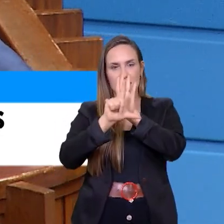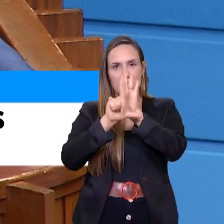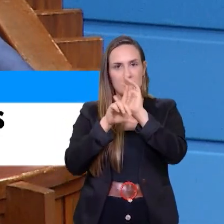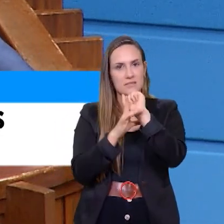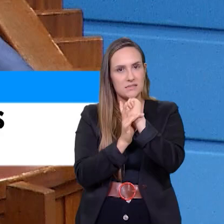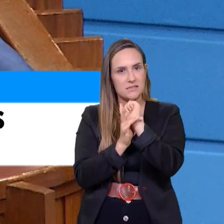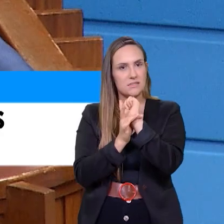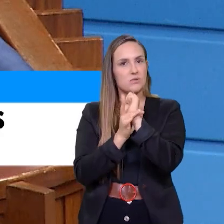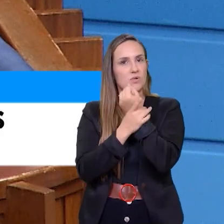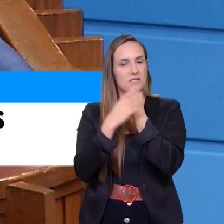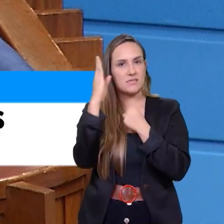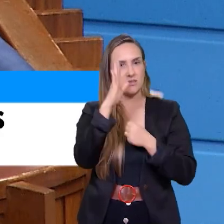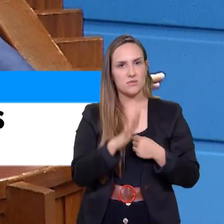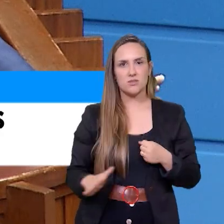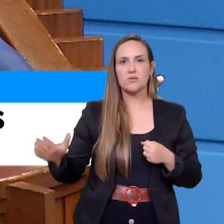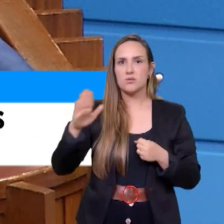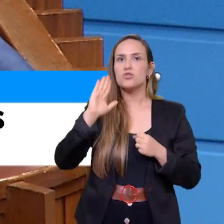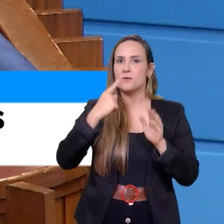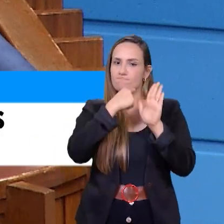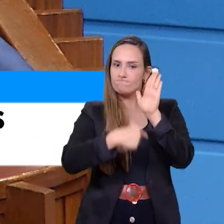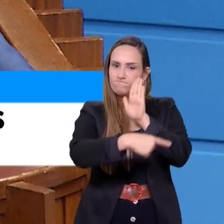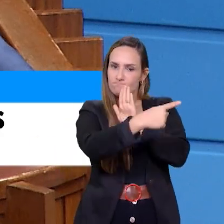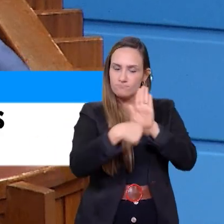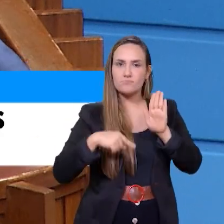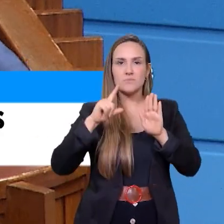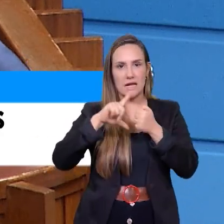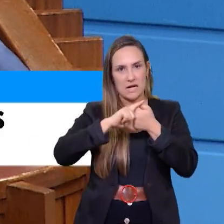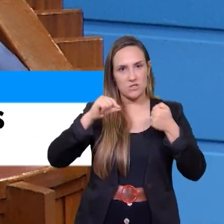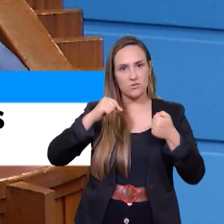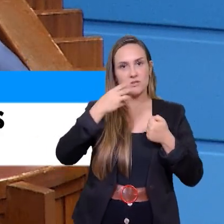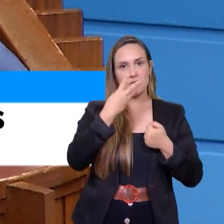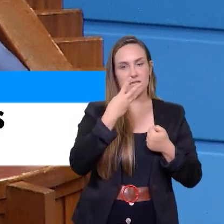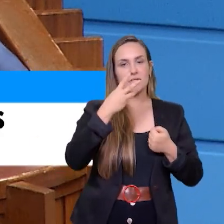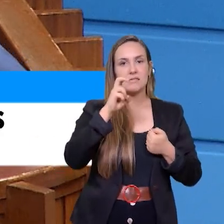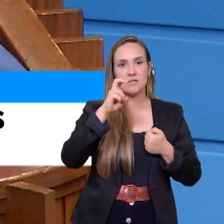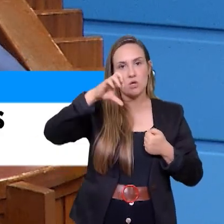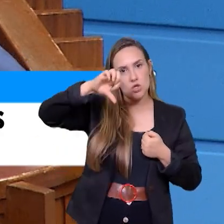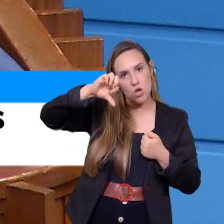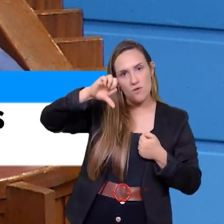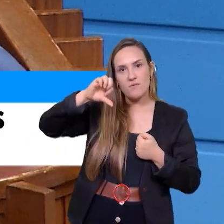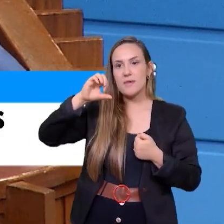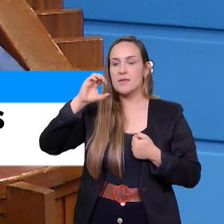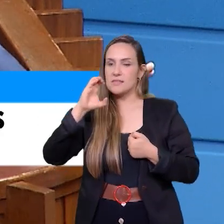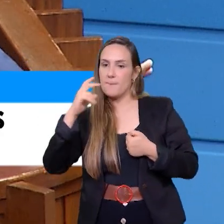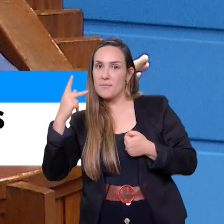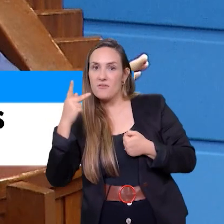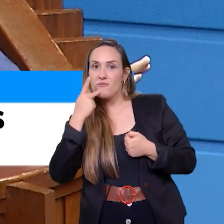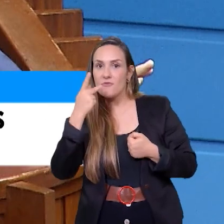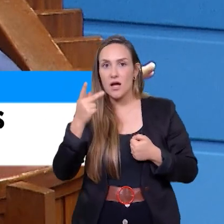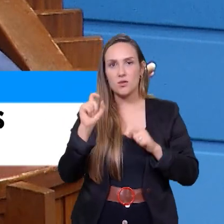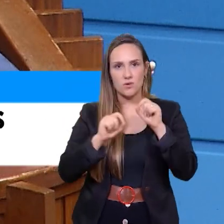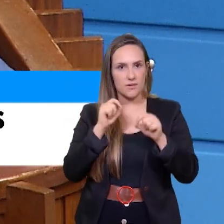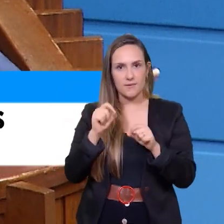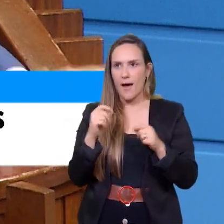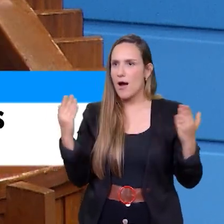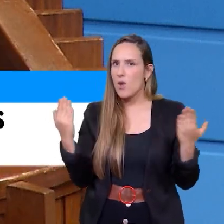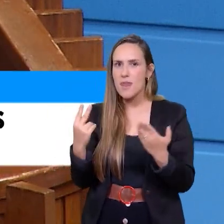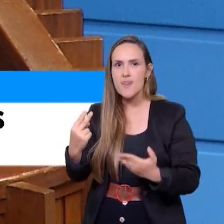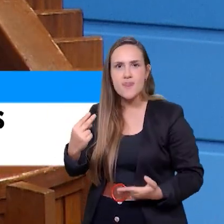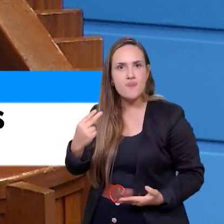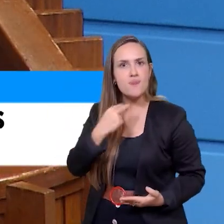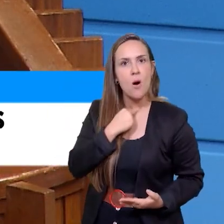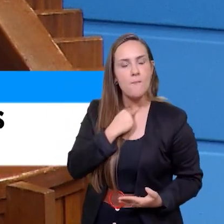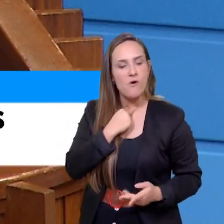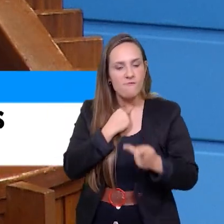Segurança Nacional, que era aplicada para crime de opinião, foi revogada. Tem no artigo 359-T do Código Penal